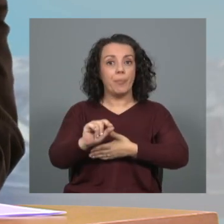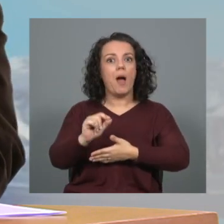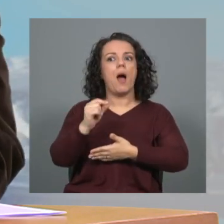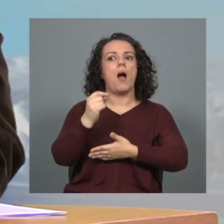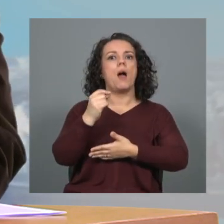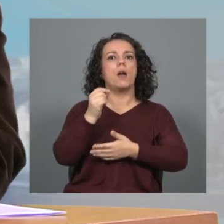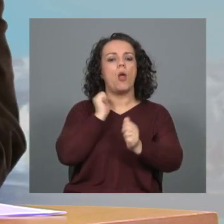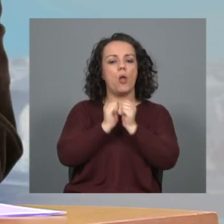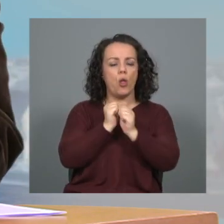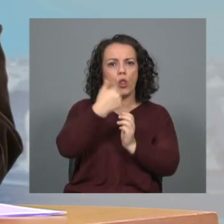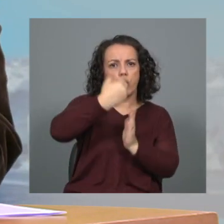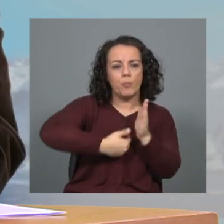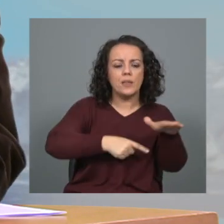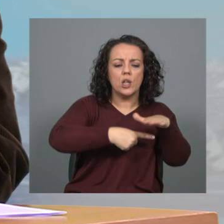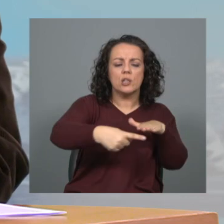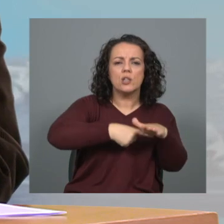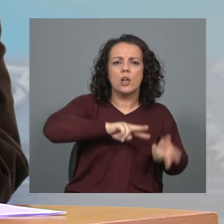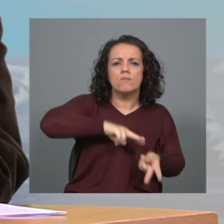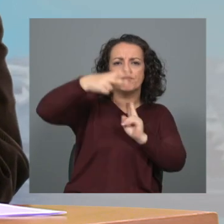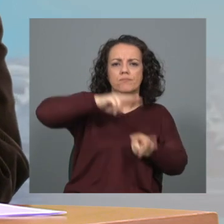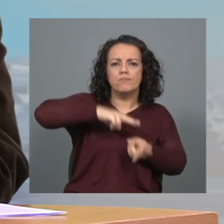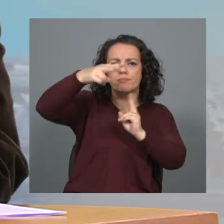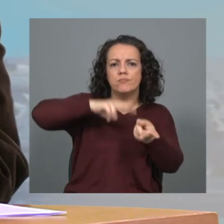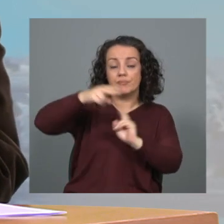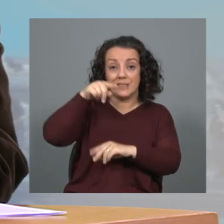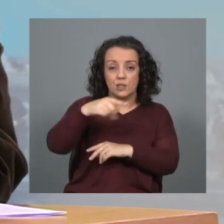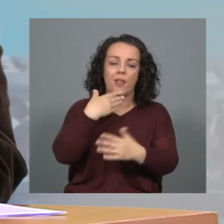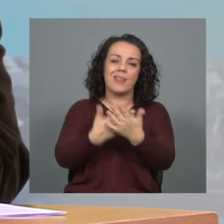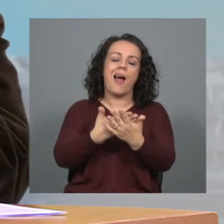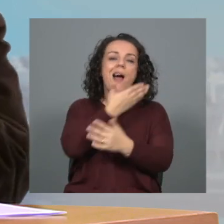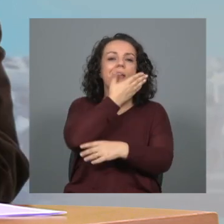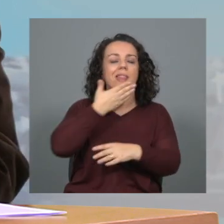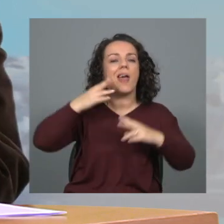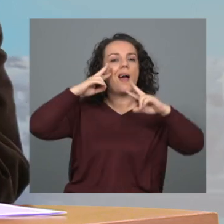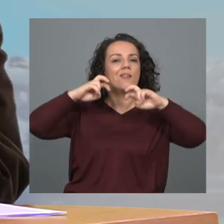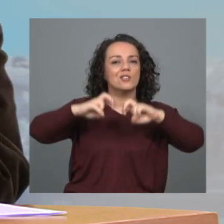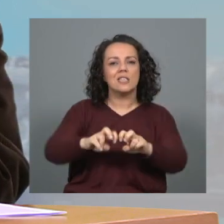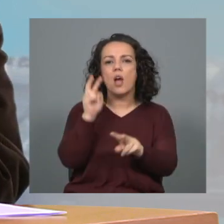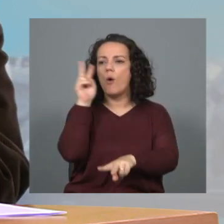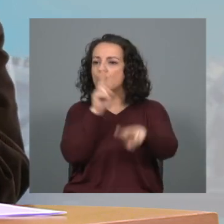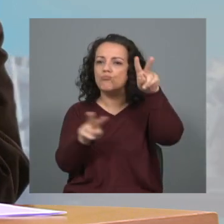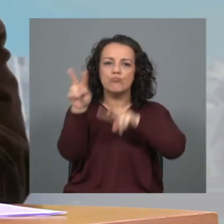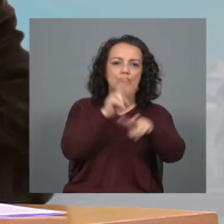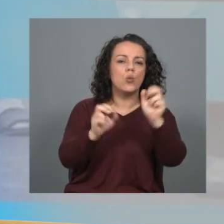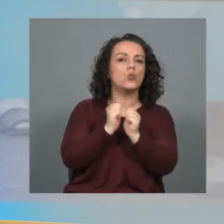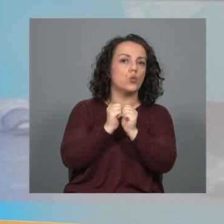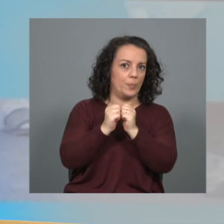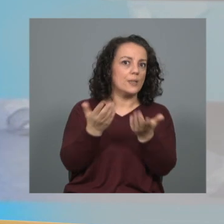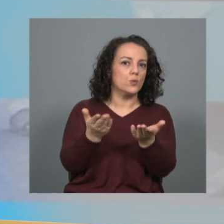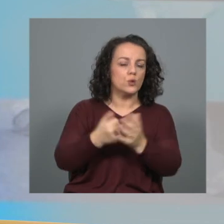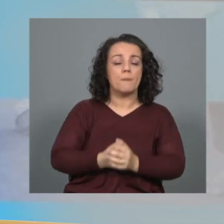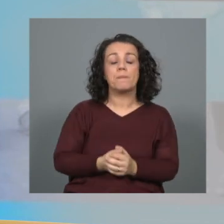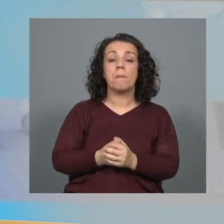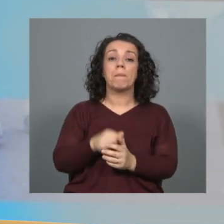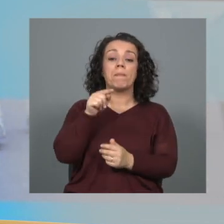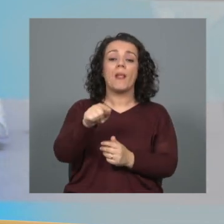de documentos que facilitam muito o trabalho depois da investigação na consulta dessa mesma documentação. Portanto, é uma lógica,